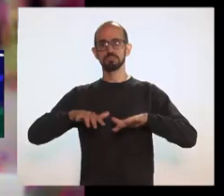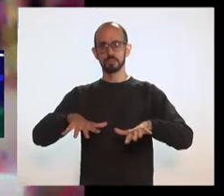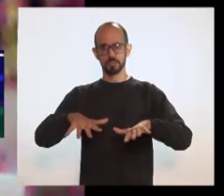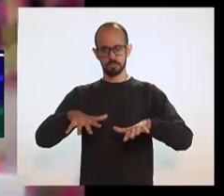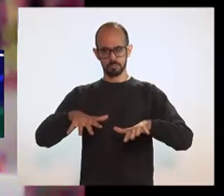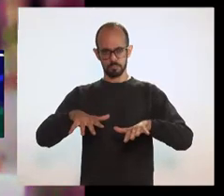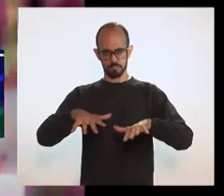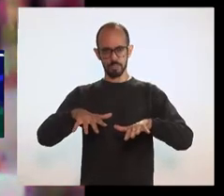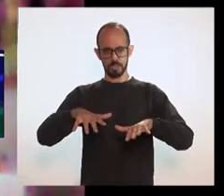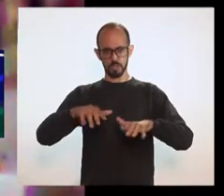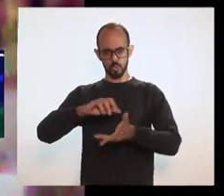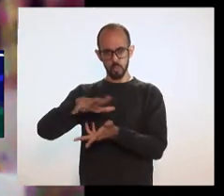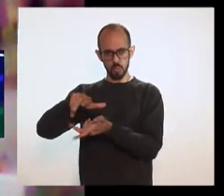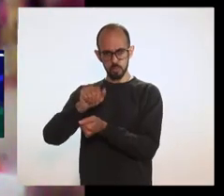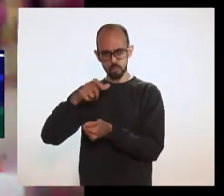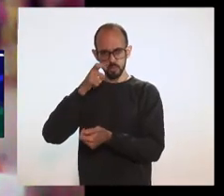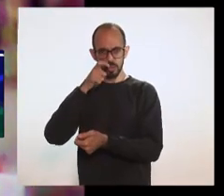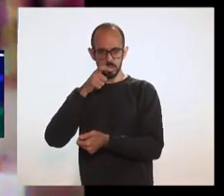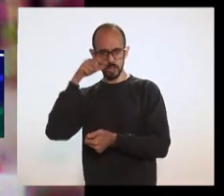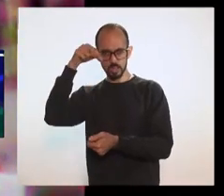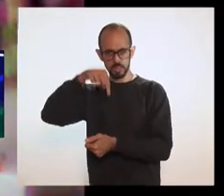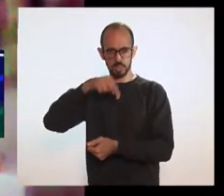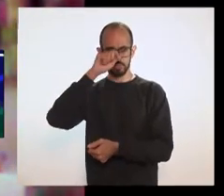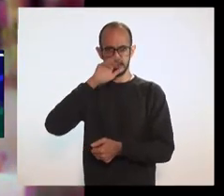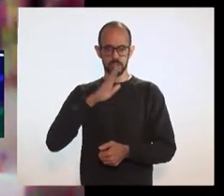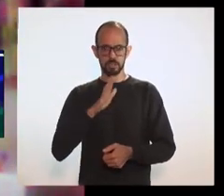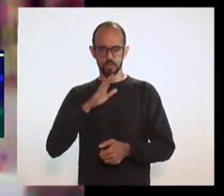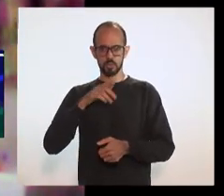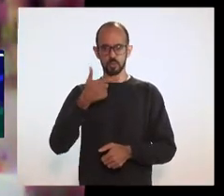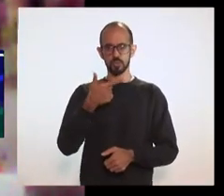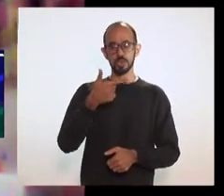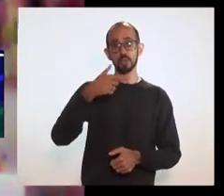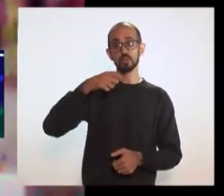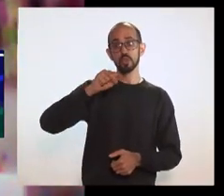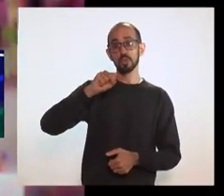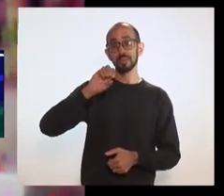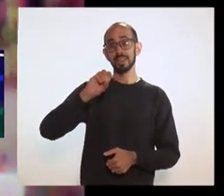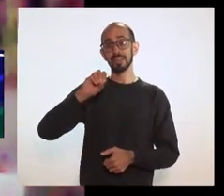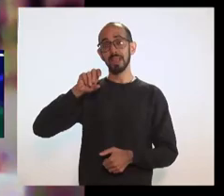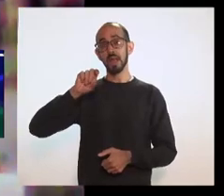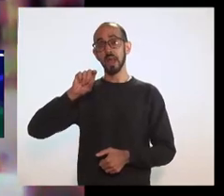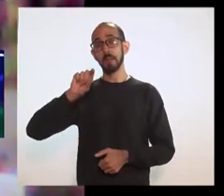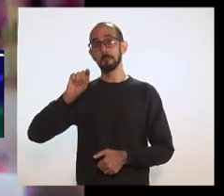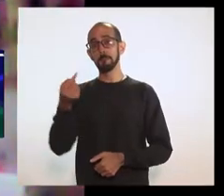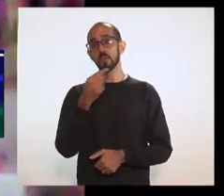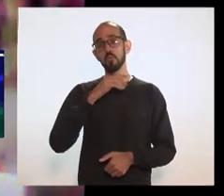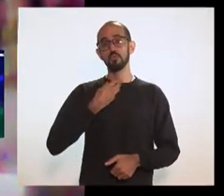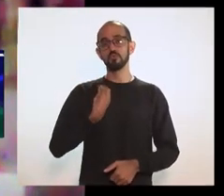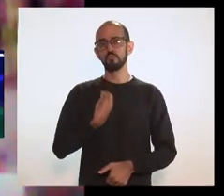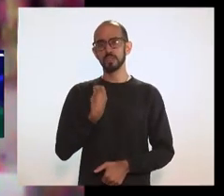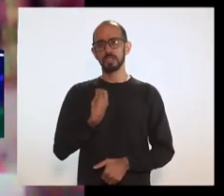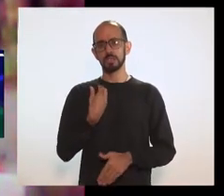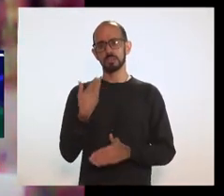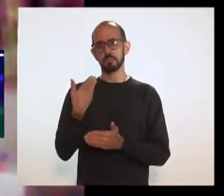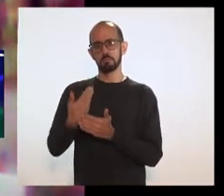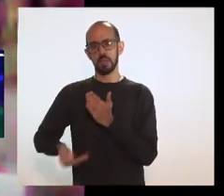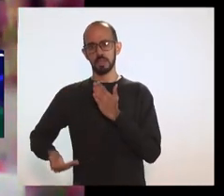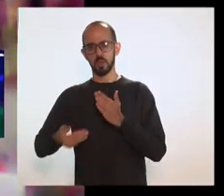mortos, passamos de 280 mil pessoas, vidas perdidas no nosso país.